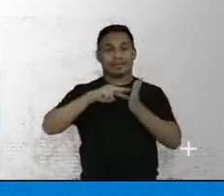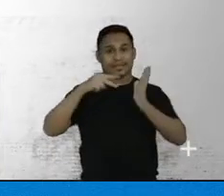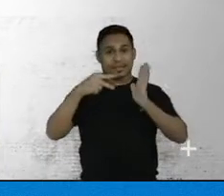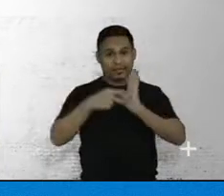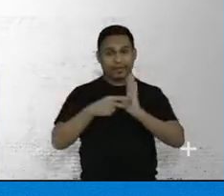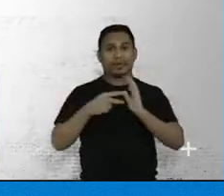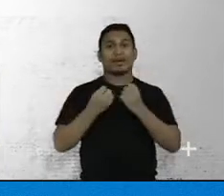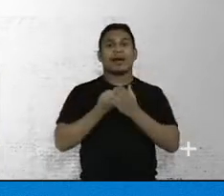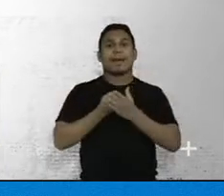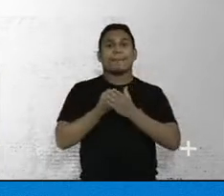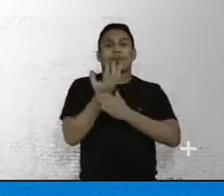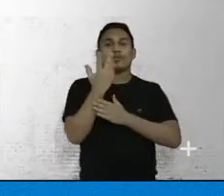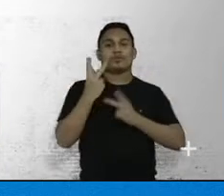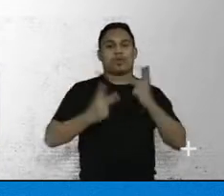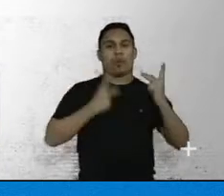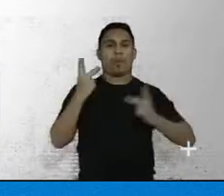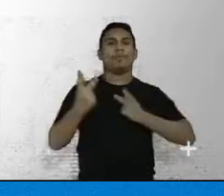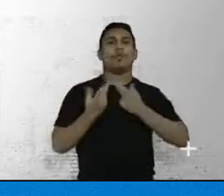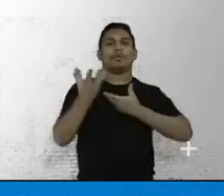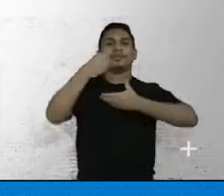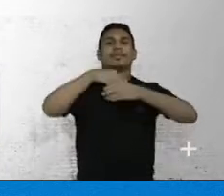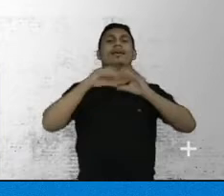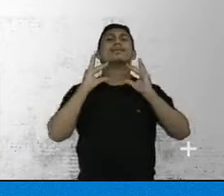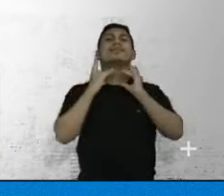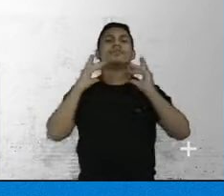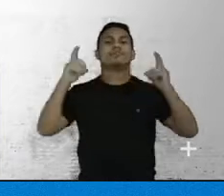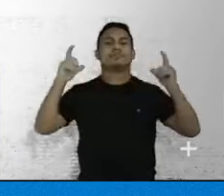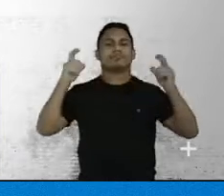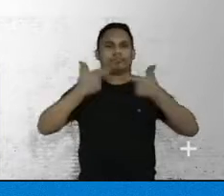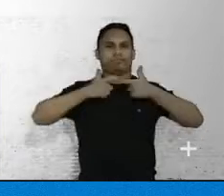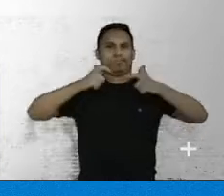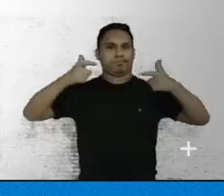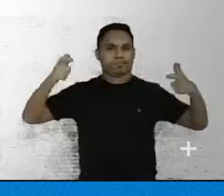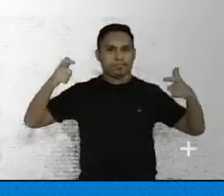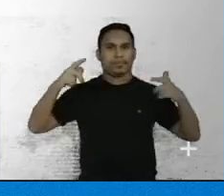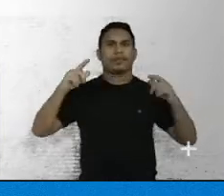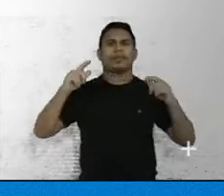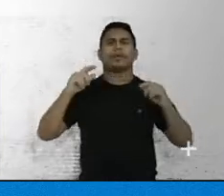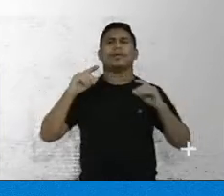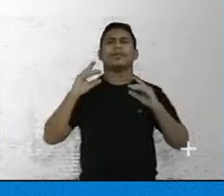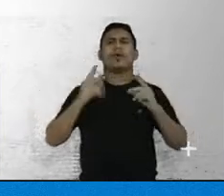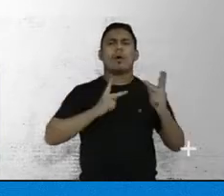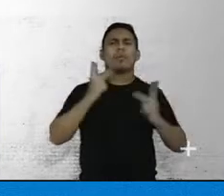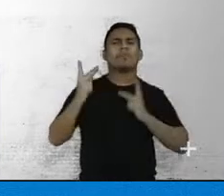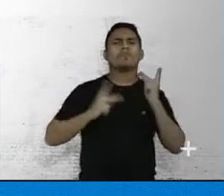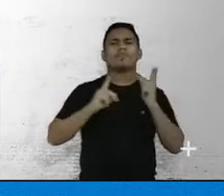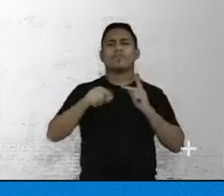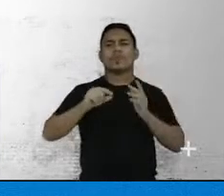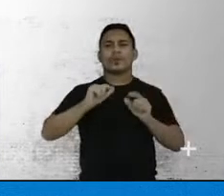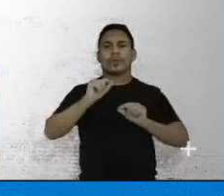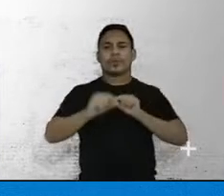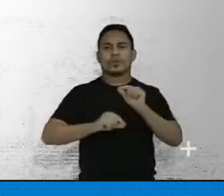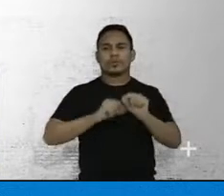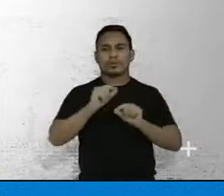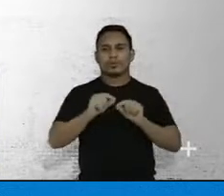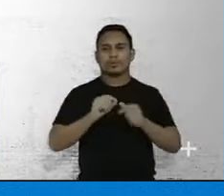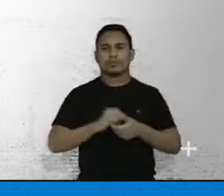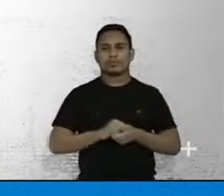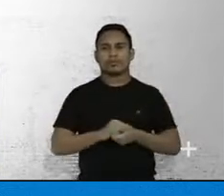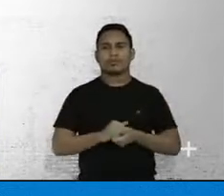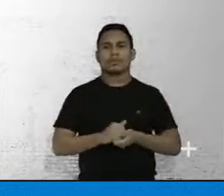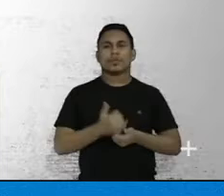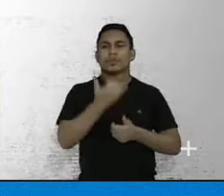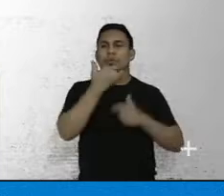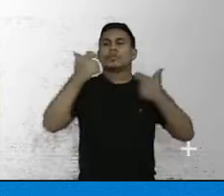de tireoide, tá? Que anticorpos são esses? Então, primeiro, no hipotireoidismo, a gente vai ter alteração dos hormônios